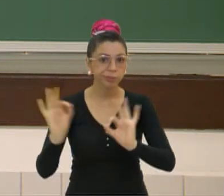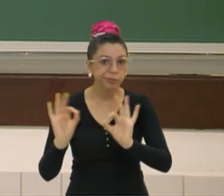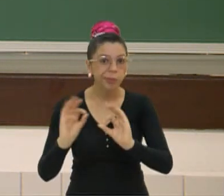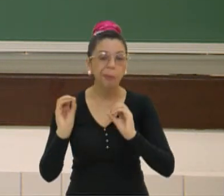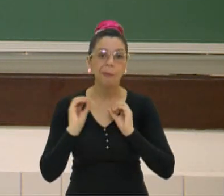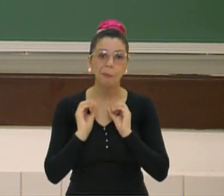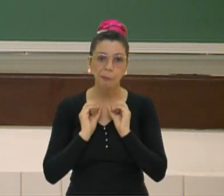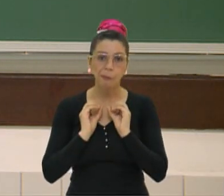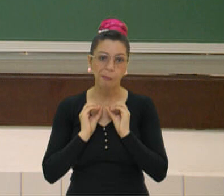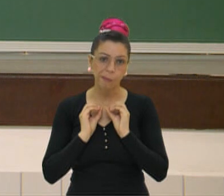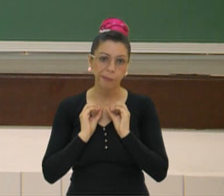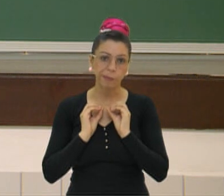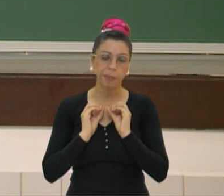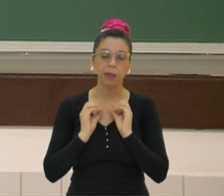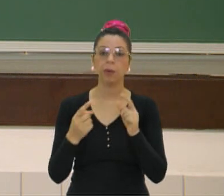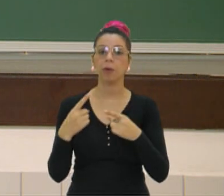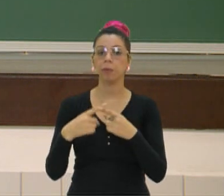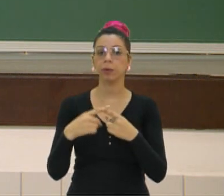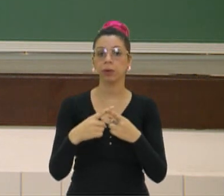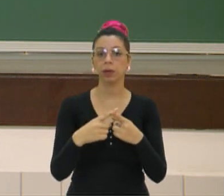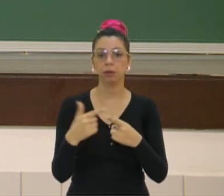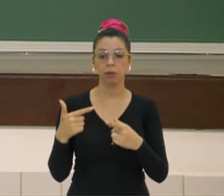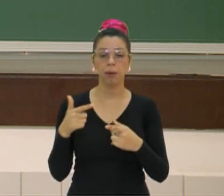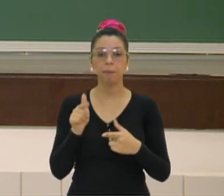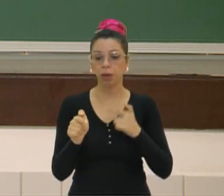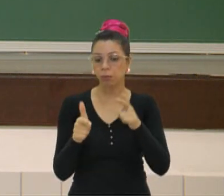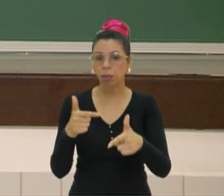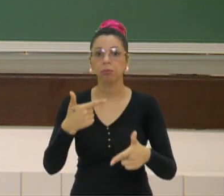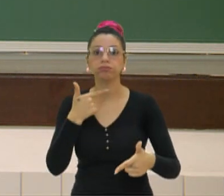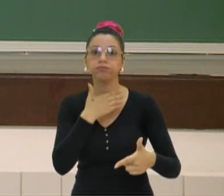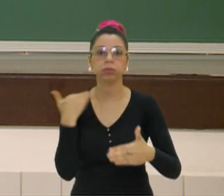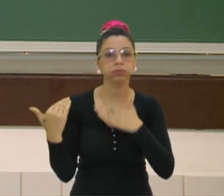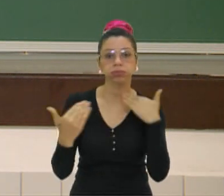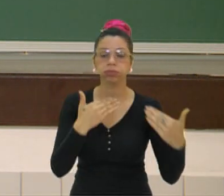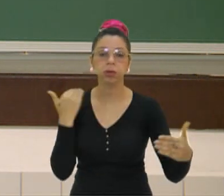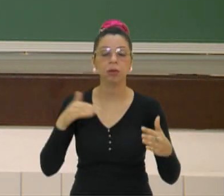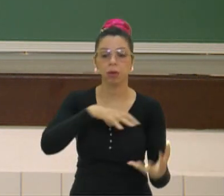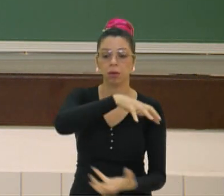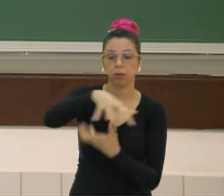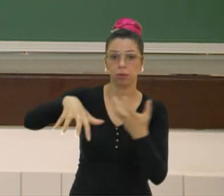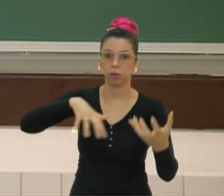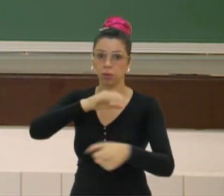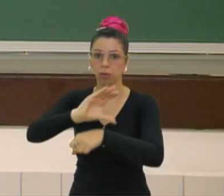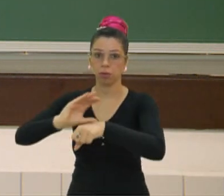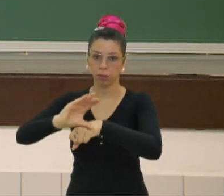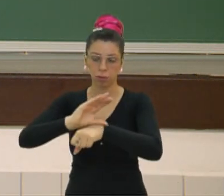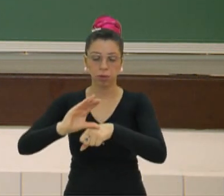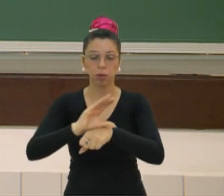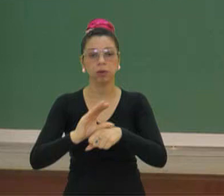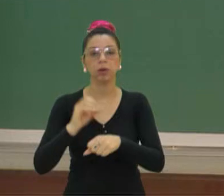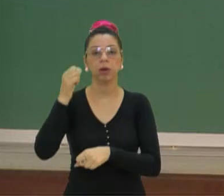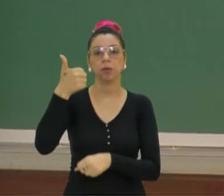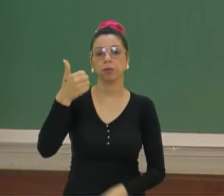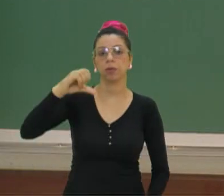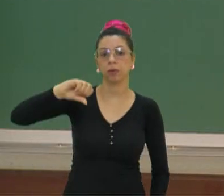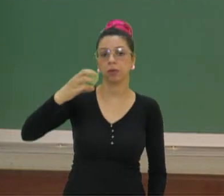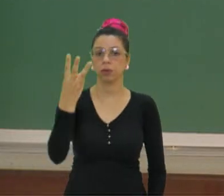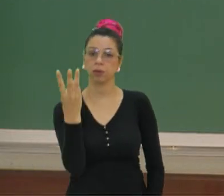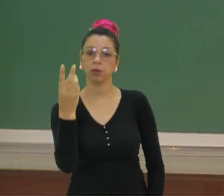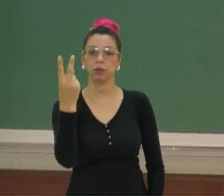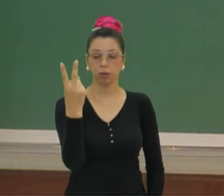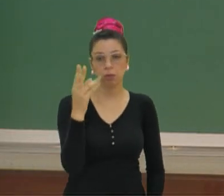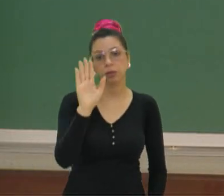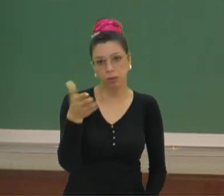devido aos massacres ocorridos durante a Revolução Constitucionalista de 1932, que você já